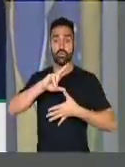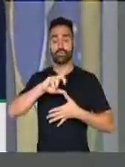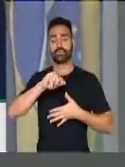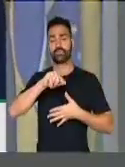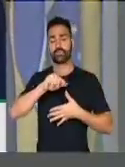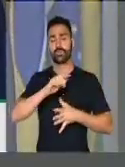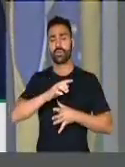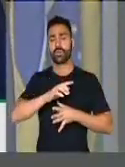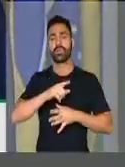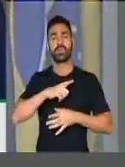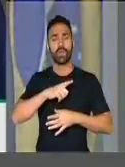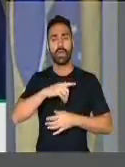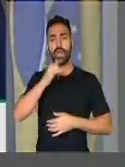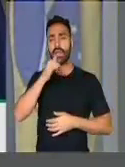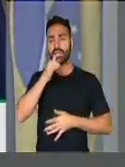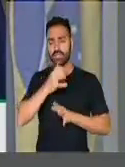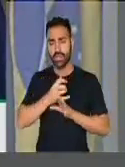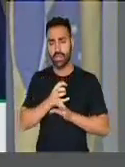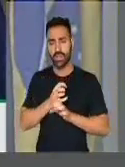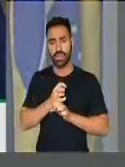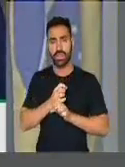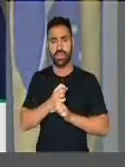gerando energia